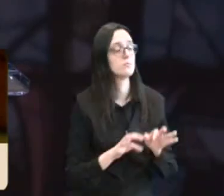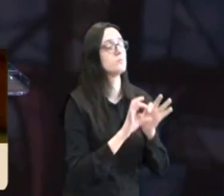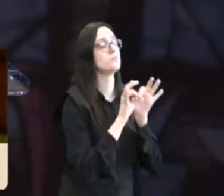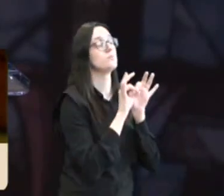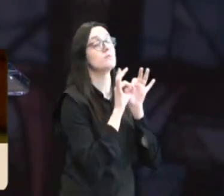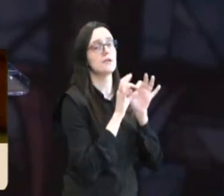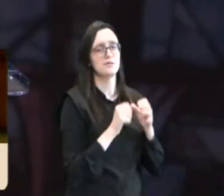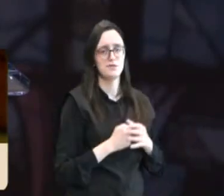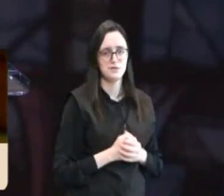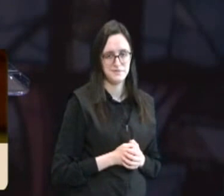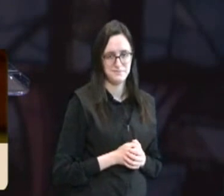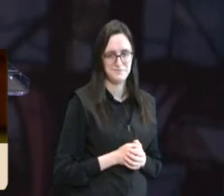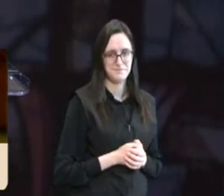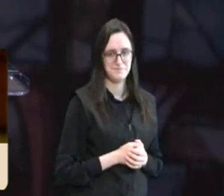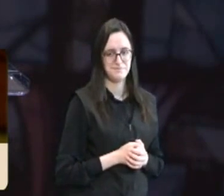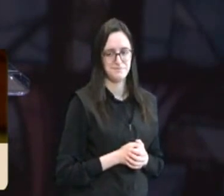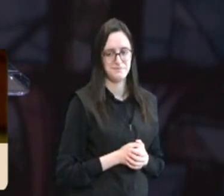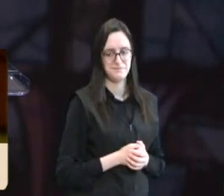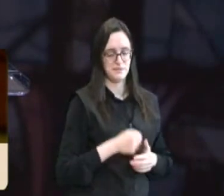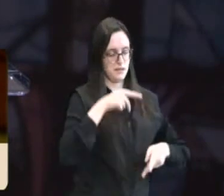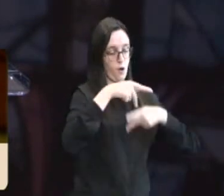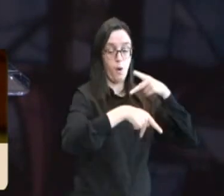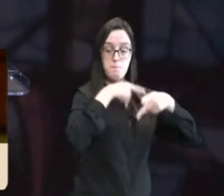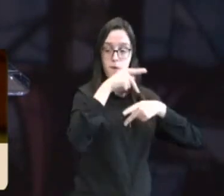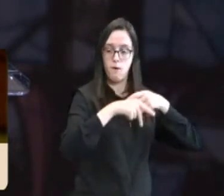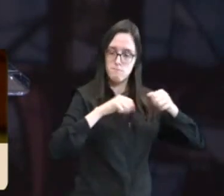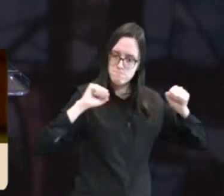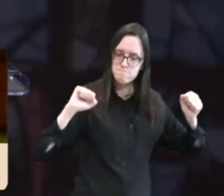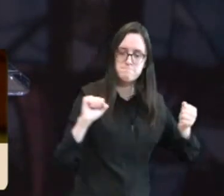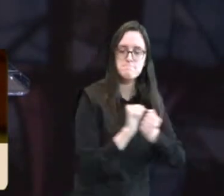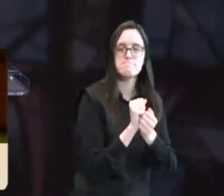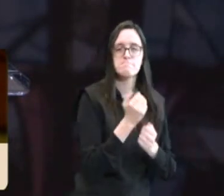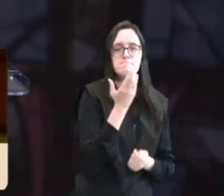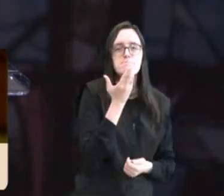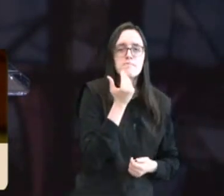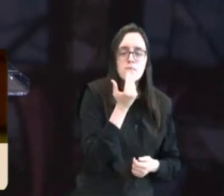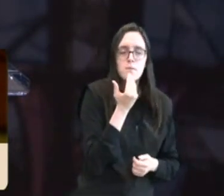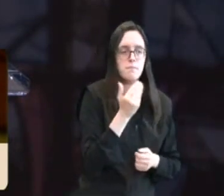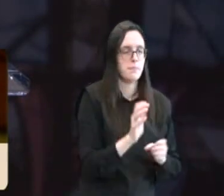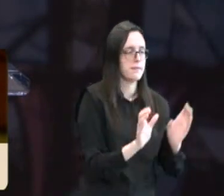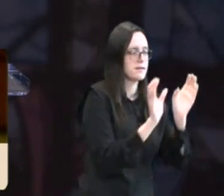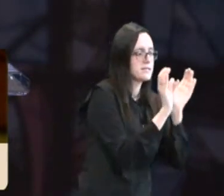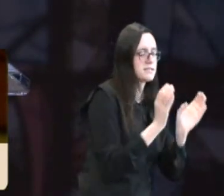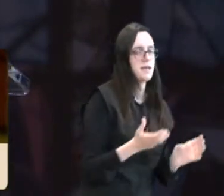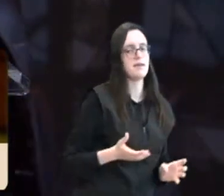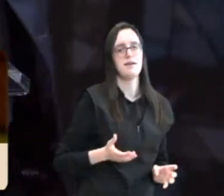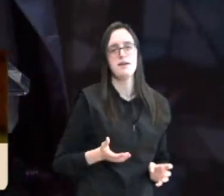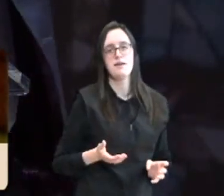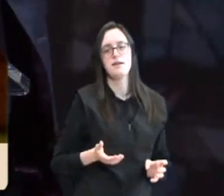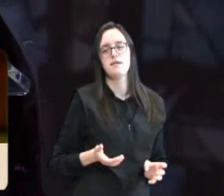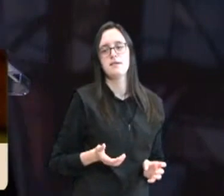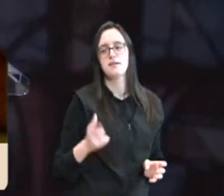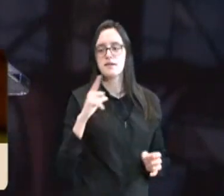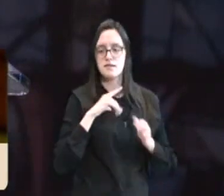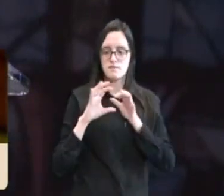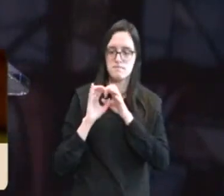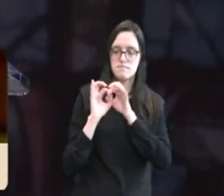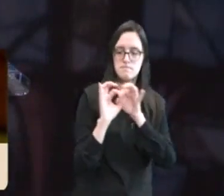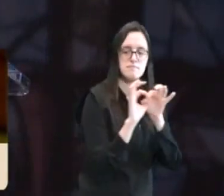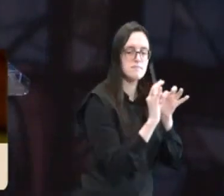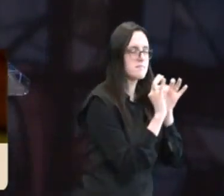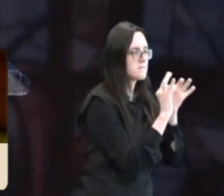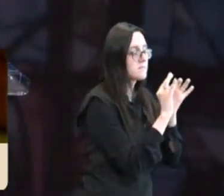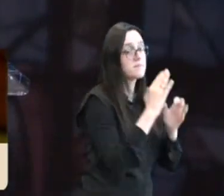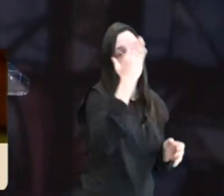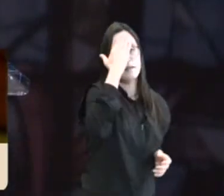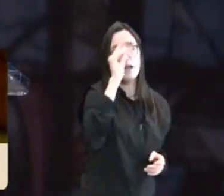unidade. O povo, quando parte o pão, tanto na ceia, existe a unidade da comunhão, em